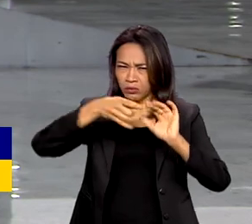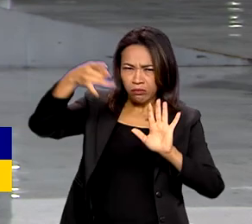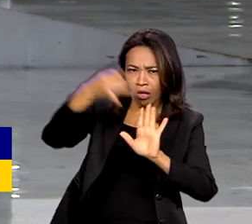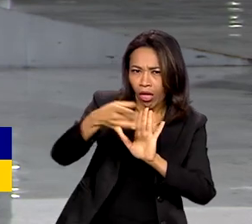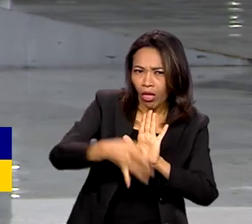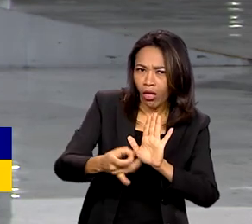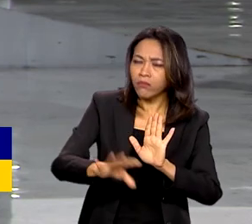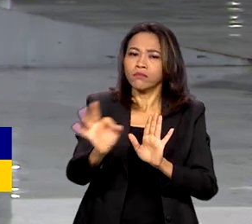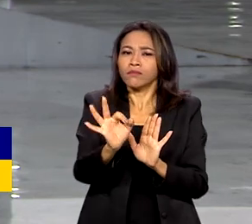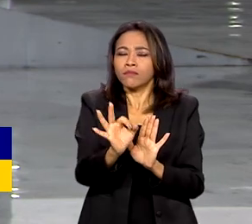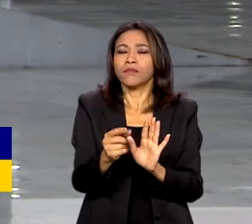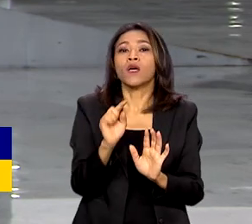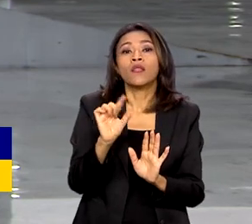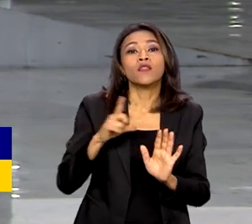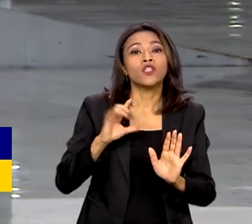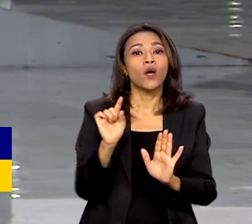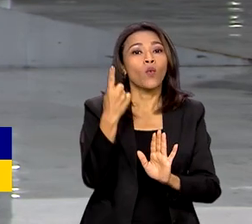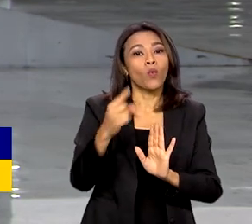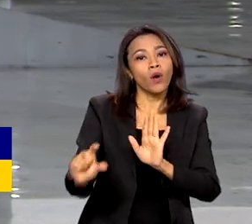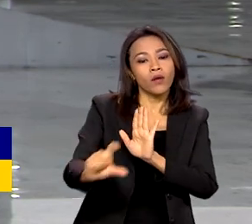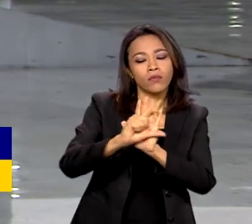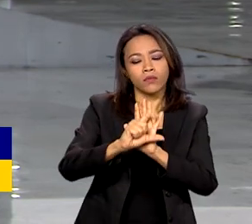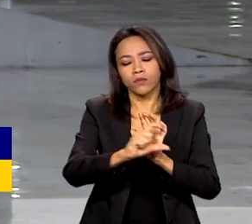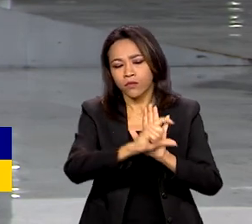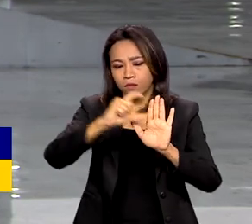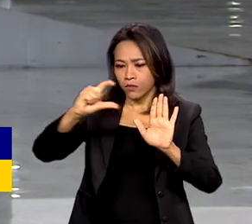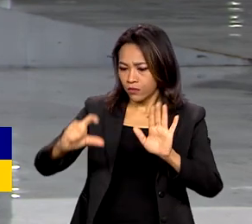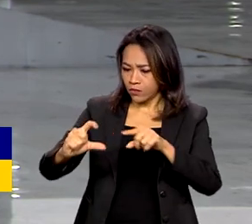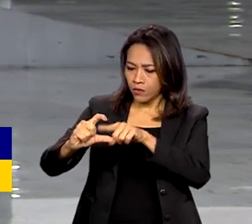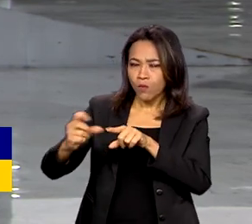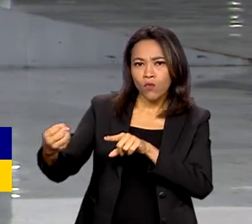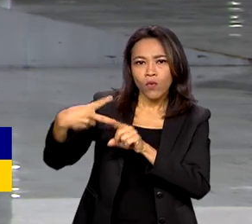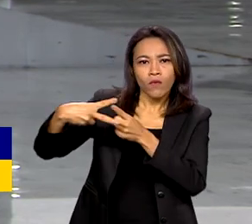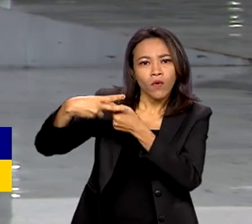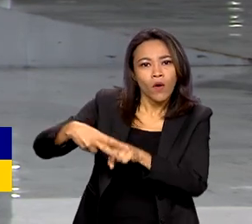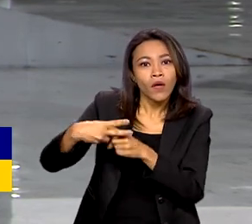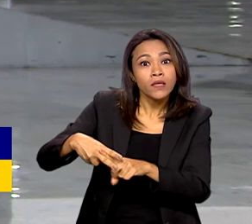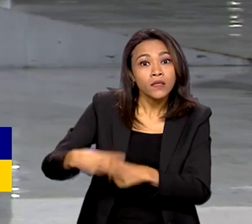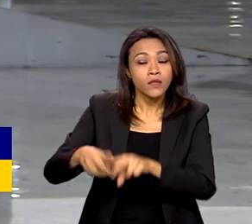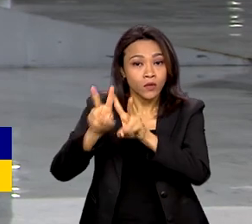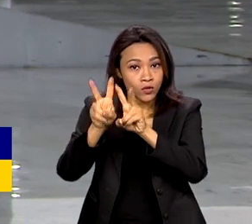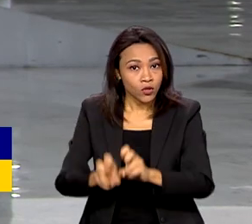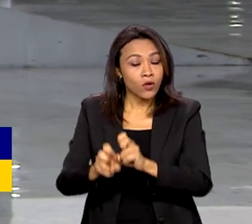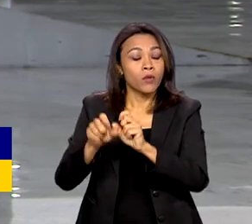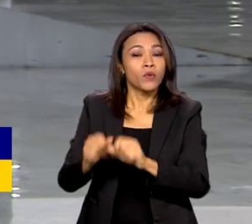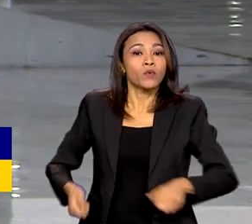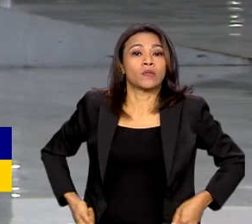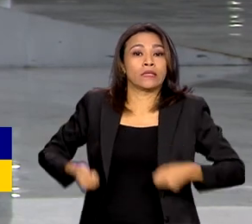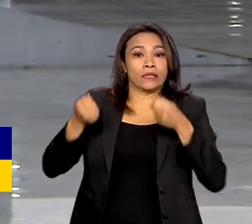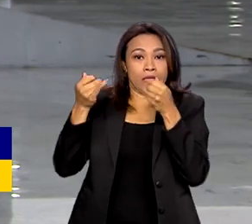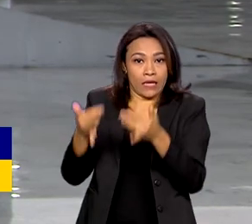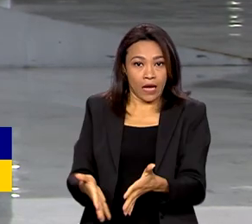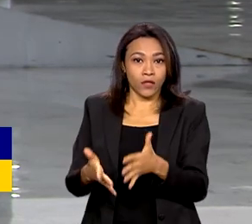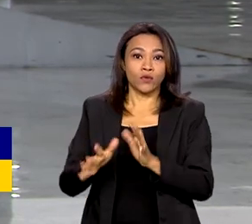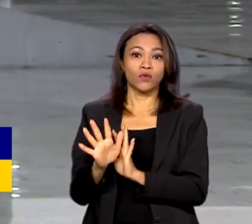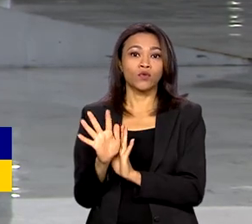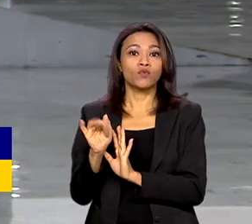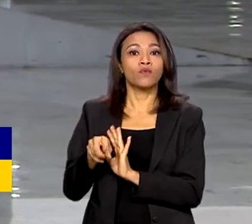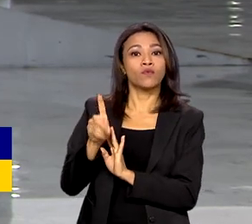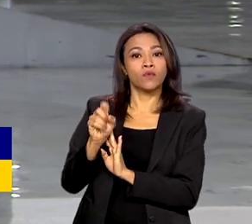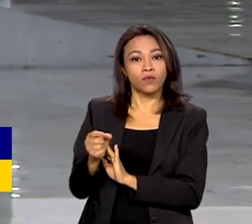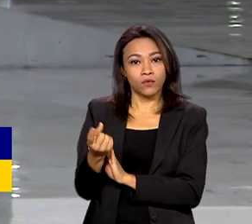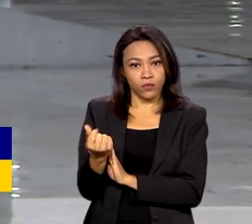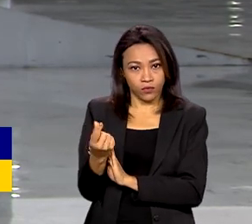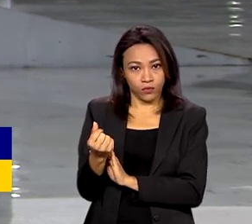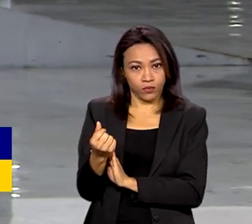eles um que propunha aí uma nova correção, né, de despesas do Fundo Constitucional do Distrito Federal e outro